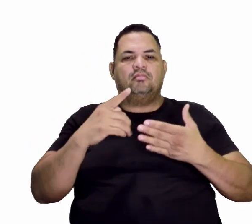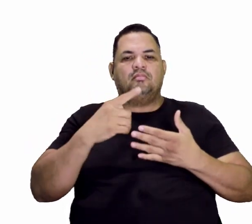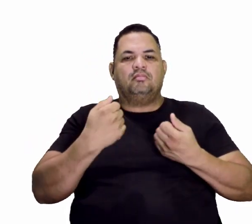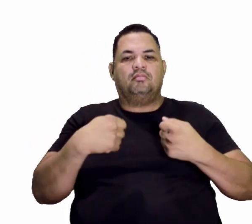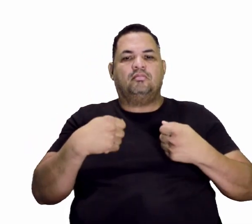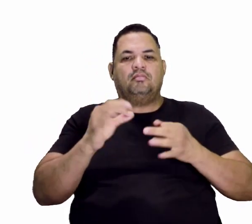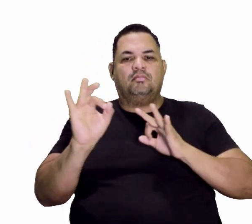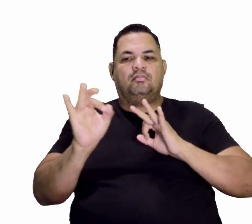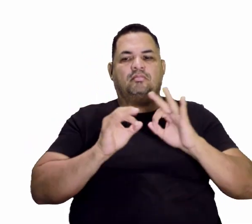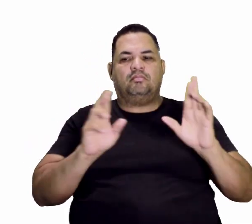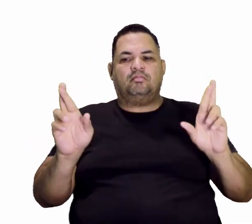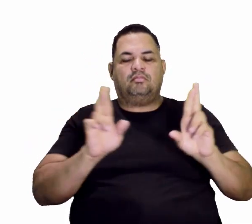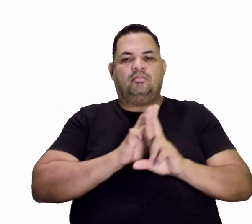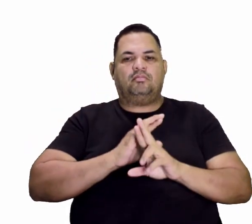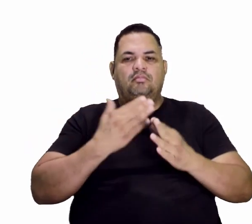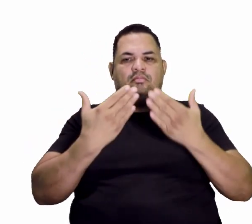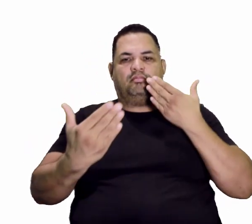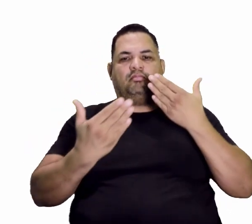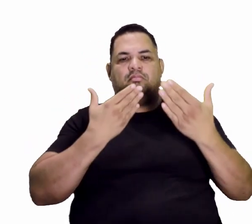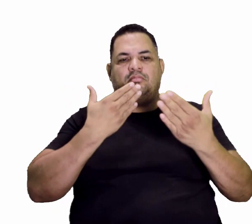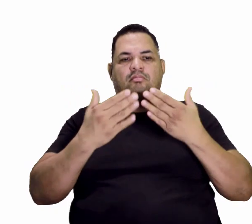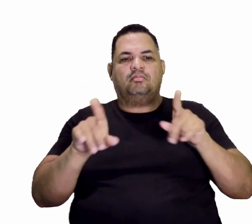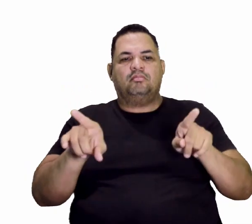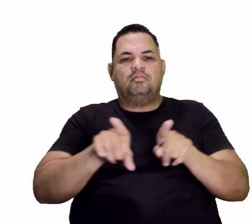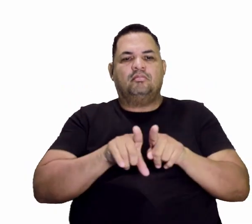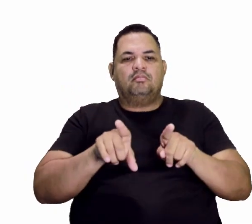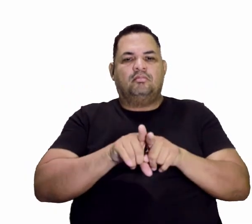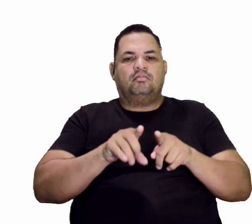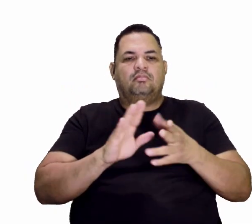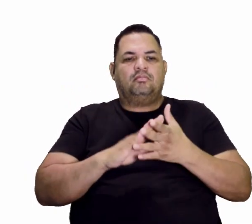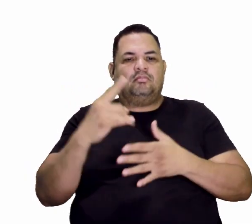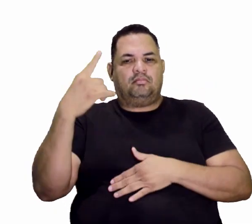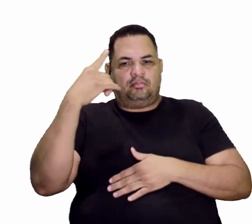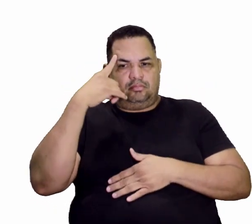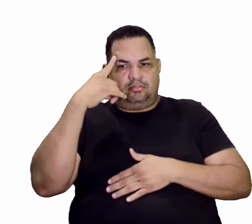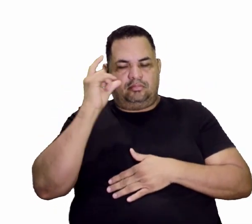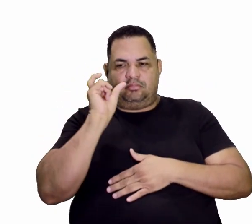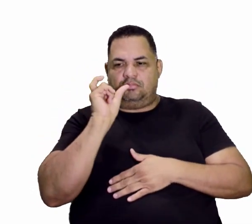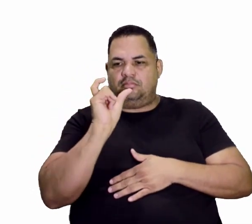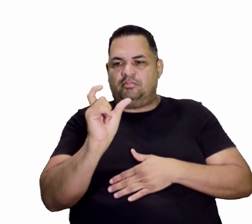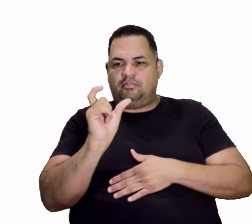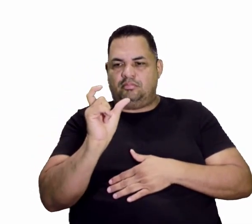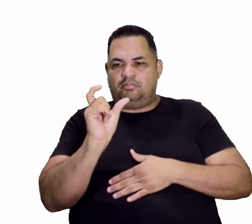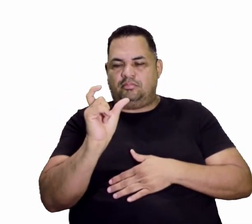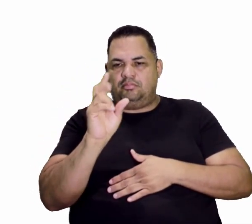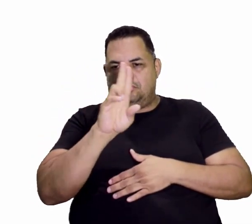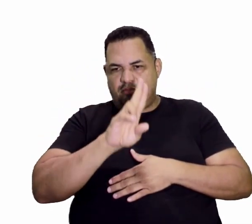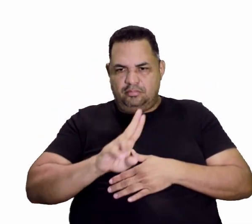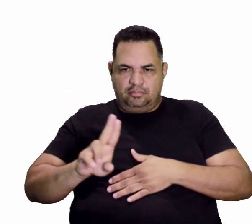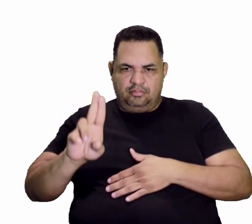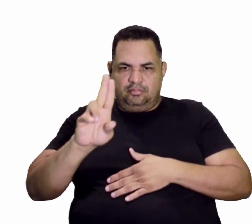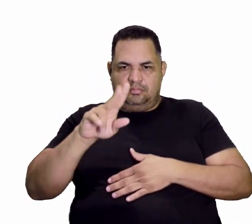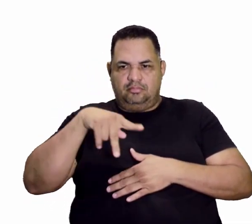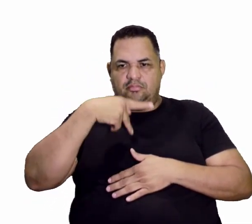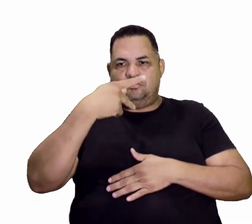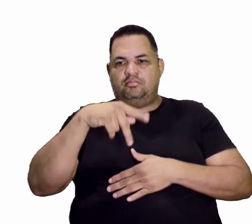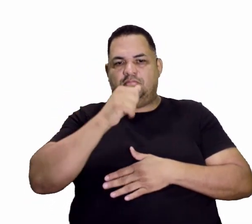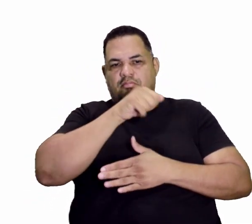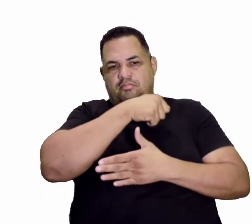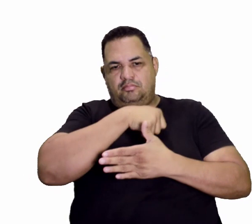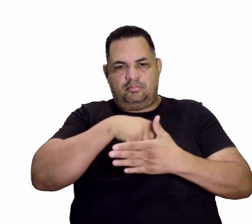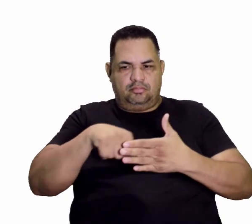Temos que estabelecer diálogos. É também uma expressão de pensamento pela palavra, o falar